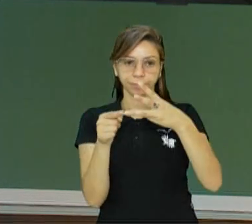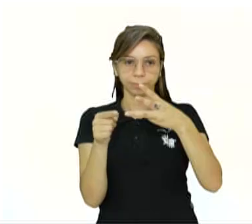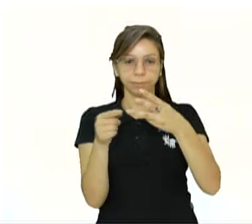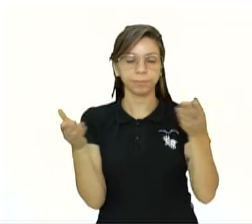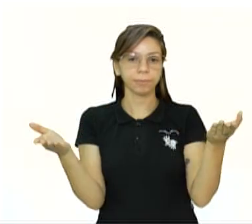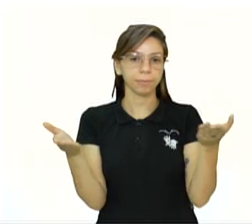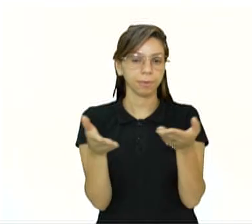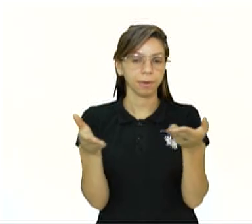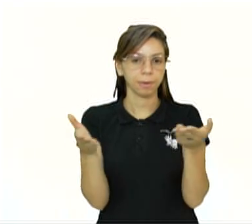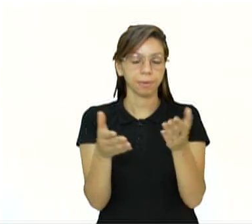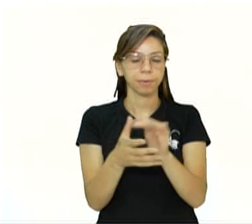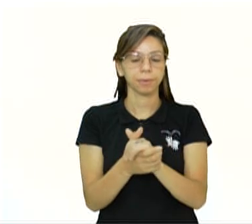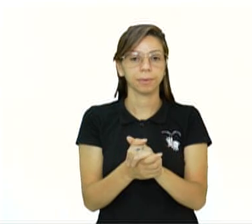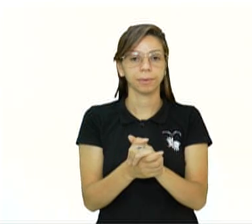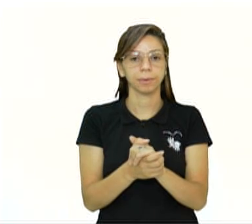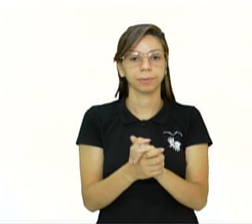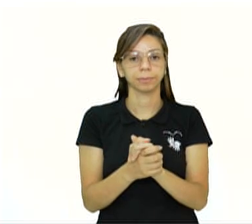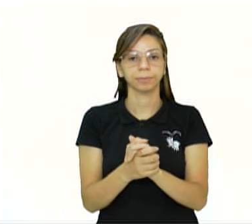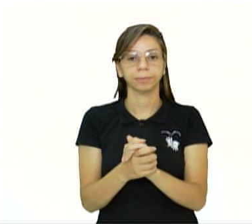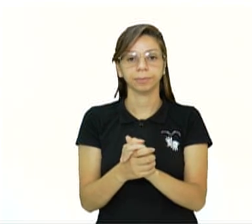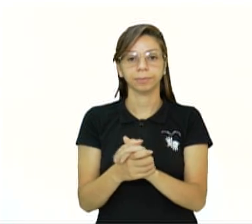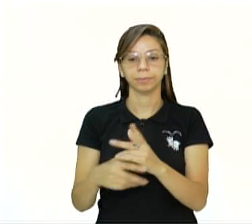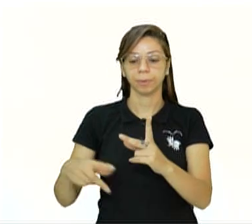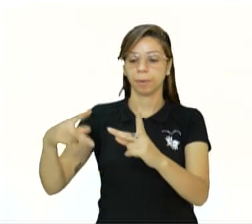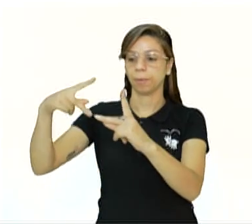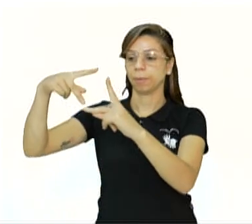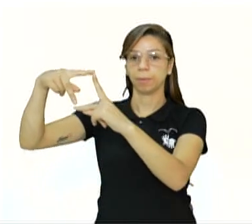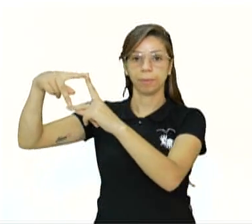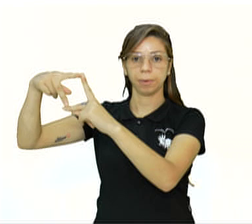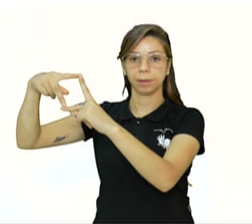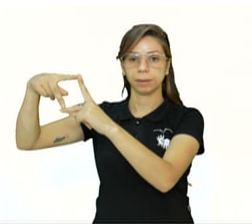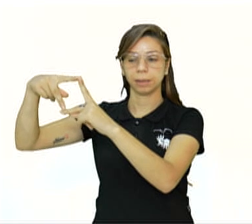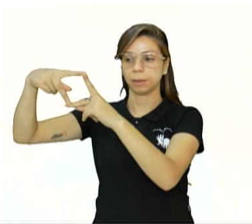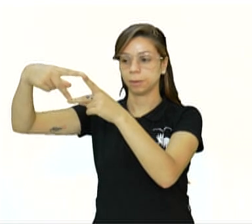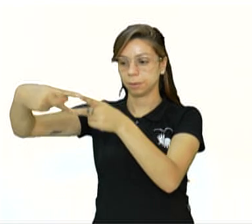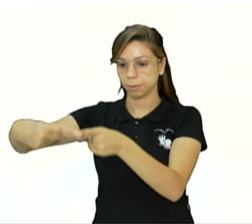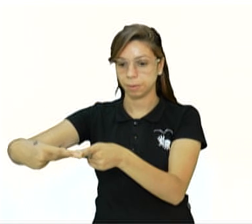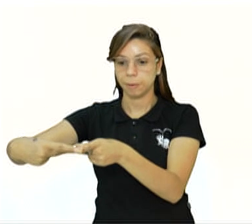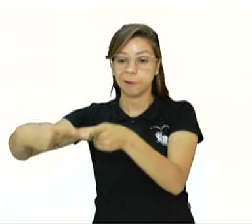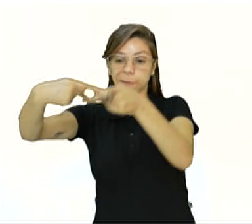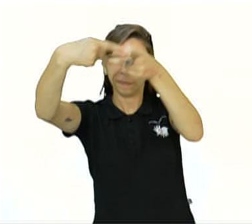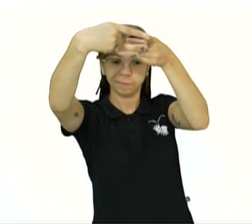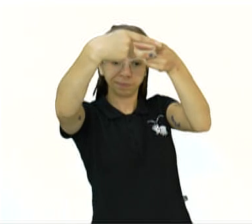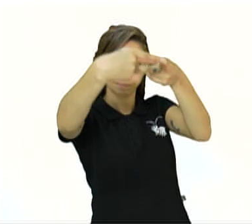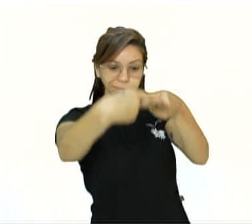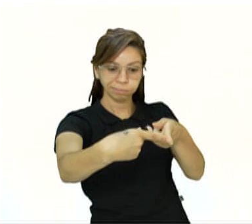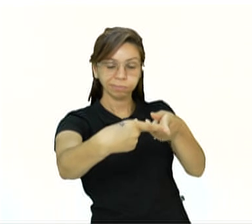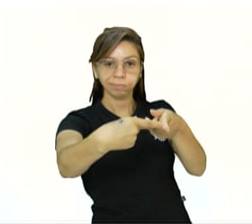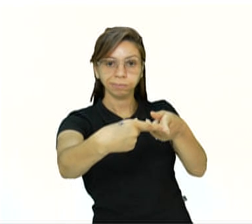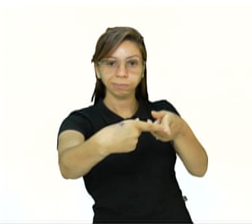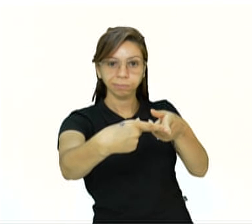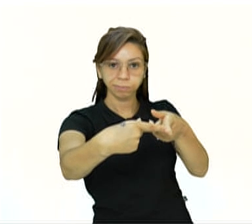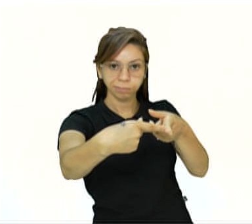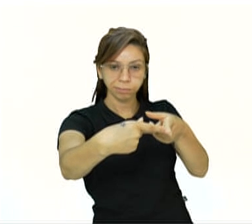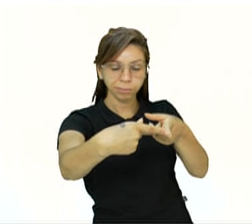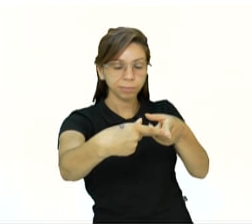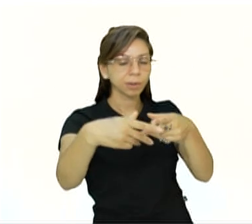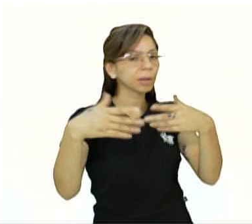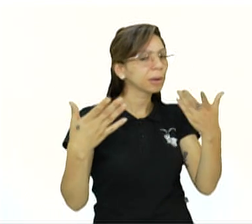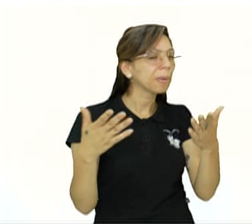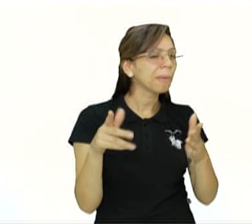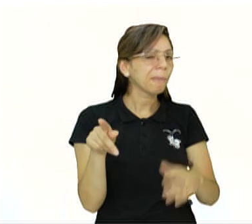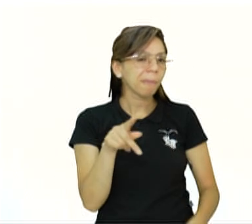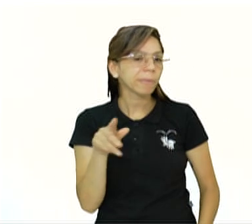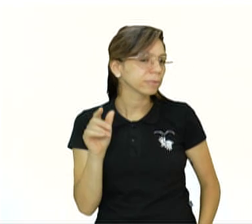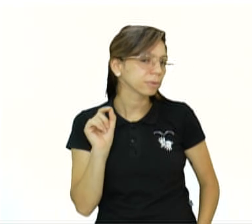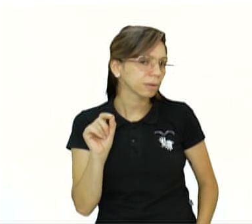Agora, encaixe o outro quadrado em cima dos palitinhos verticais que você acabou de montar. Prof, o que você